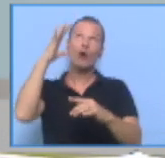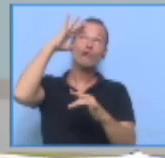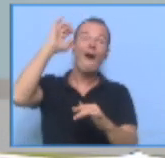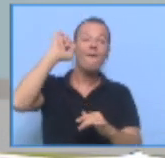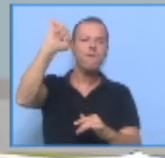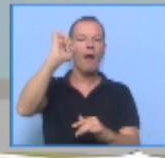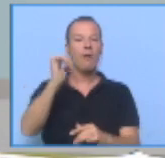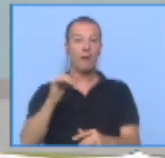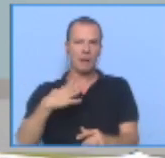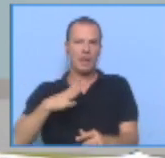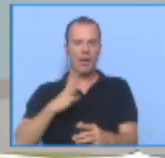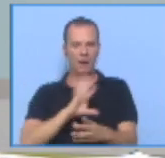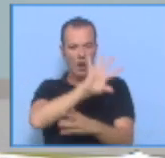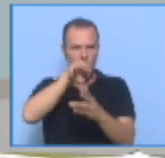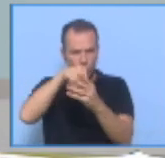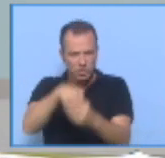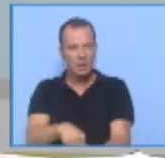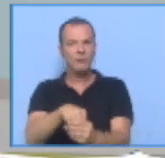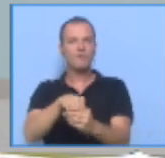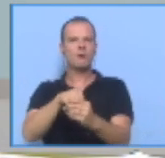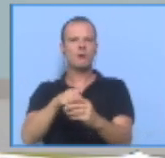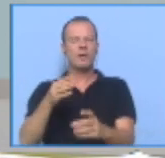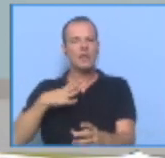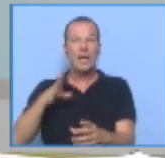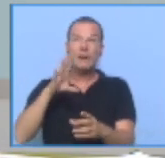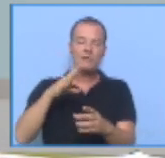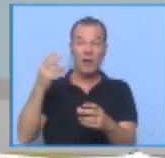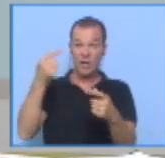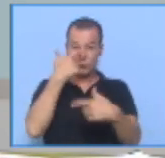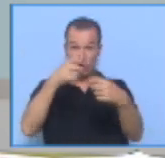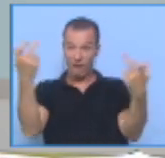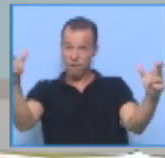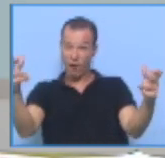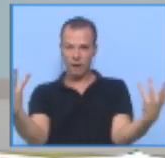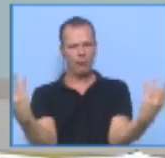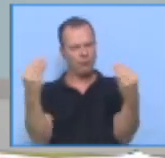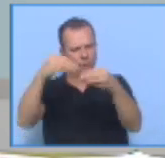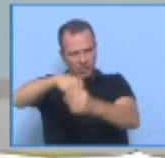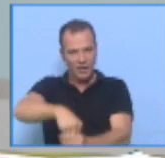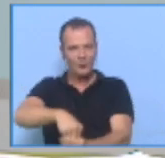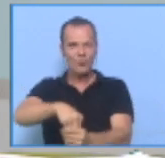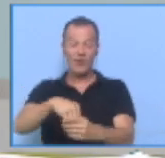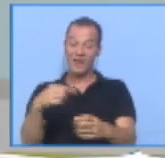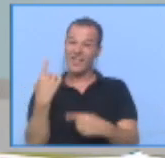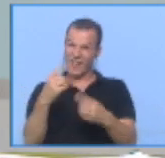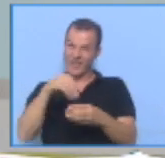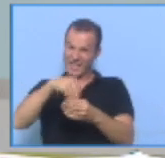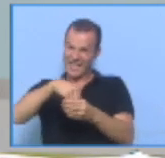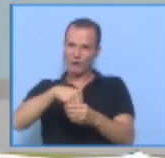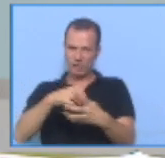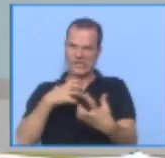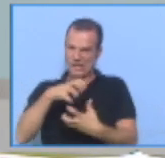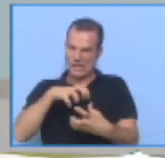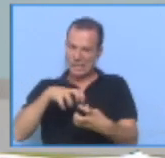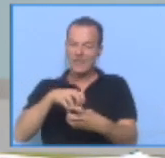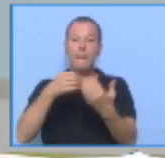ser inclusivo, que quer trazer para dentro os que estão fora e que muitas vezes incomodam os que estão dentro. Mas é este